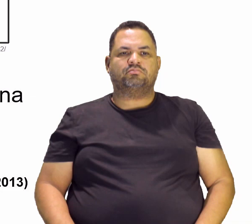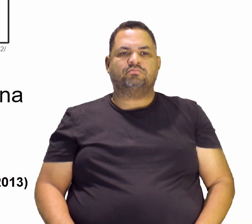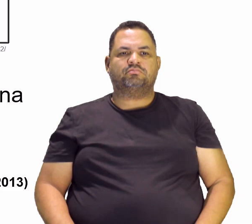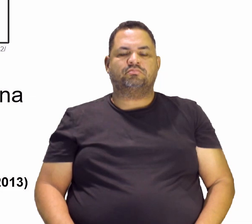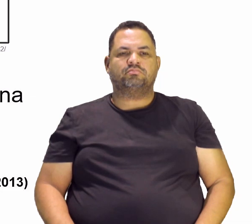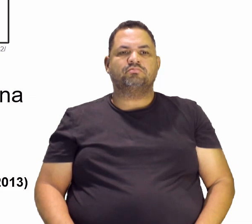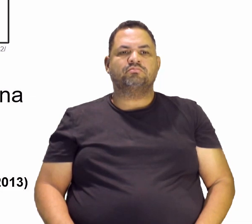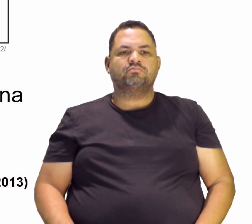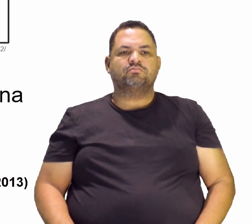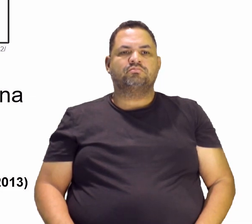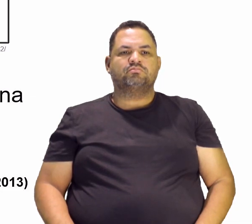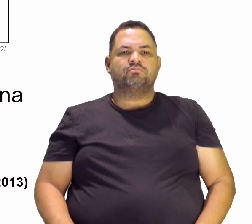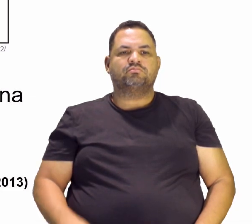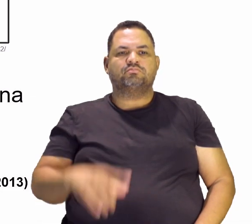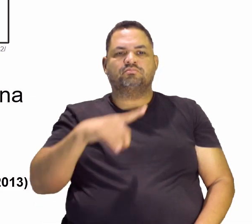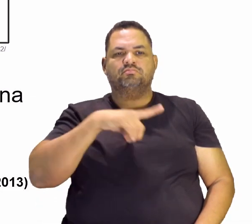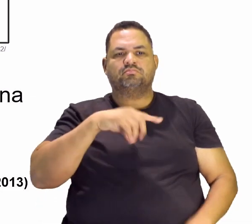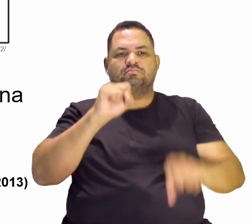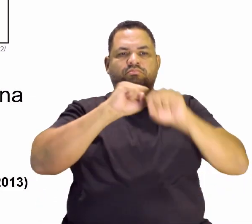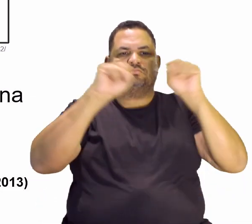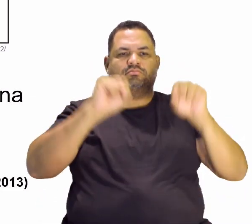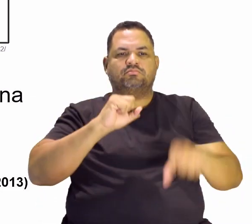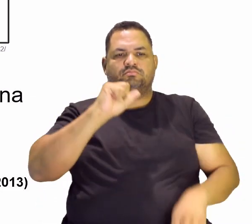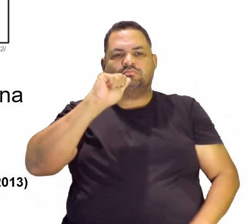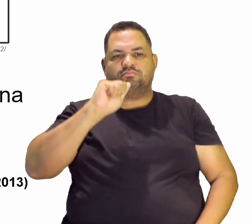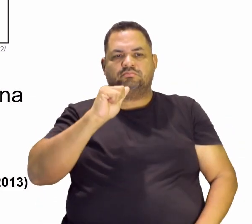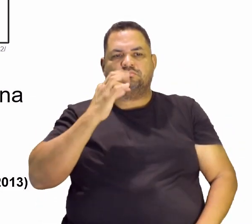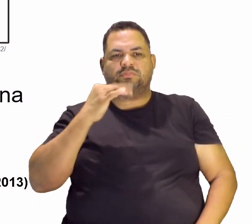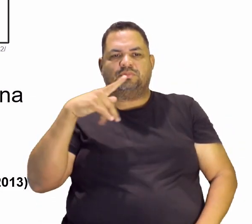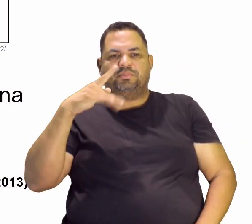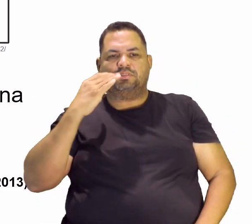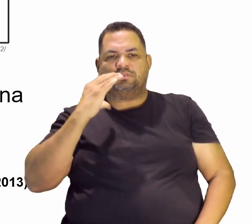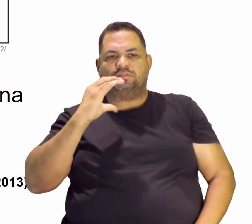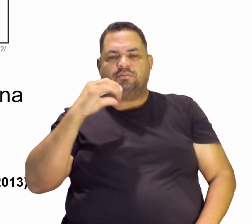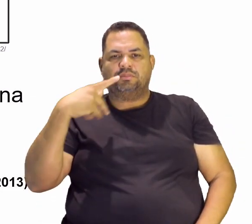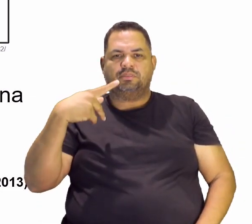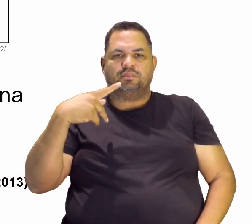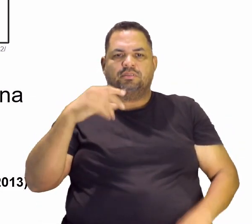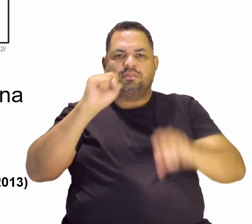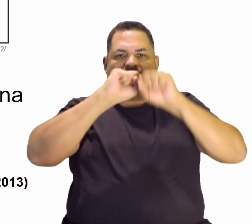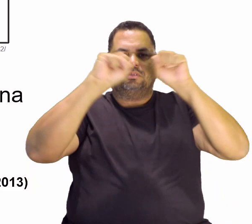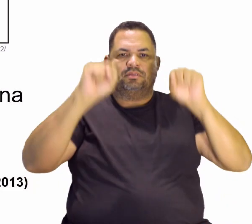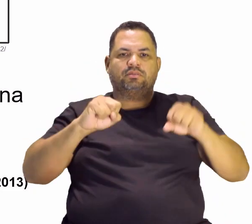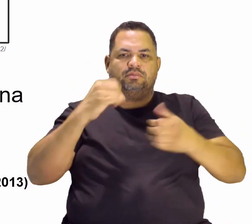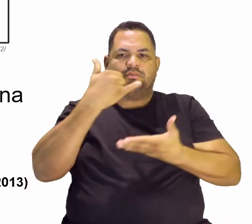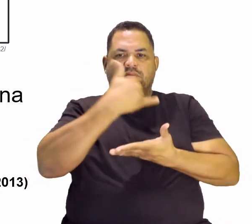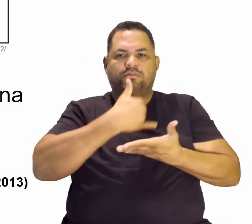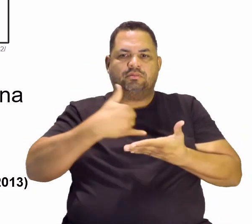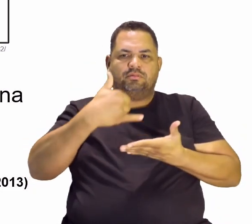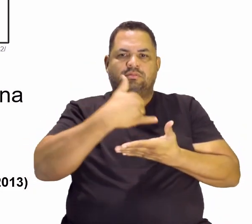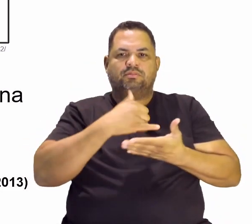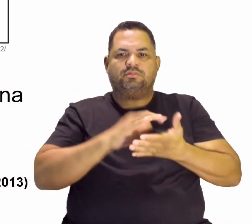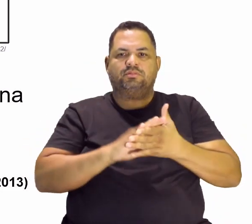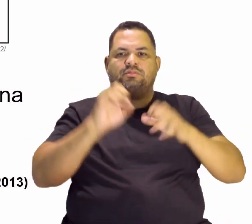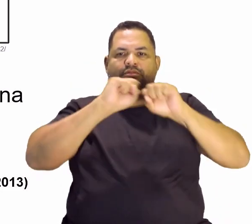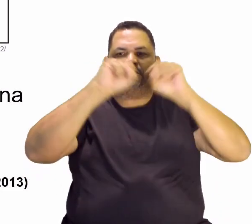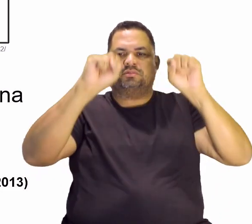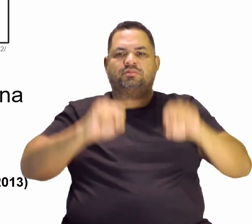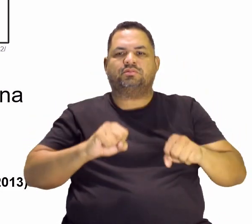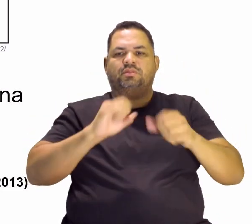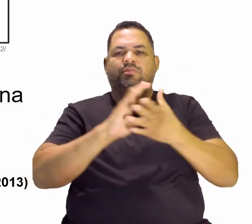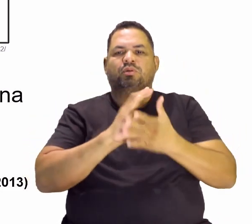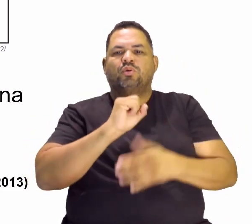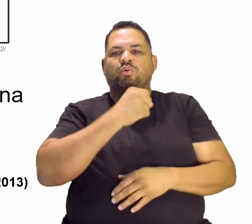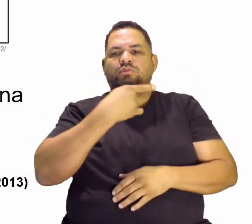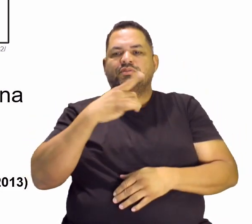Nós vamos saber que nós temos aí o sistema ATP-CP, o sistema glicolítico e o sistema oxidativo,